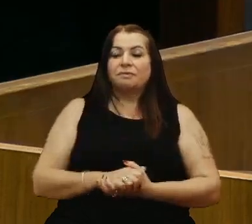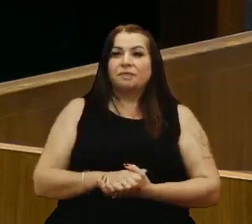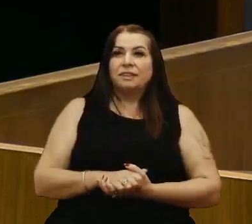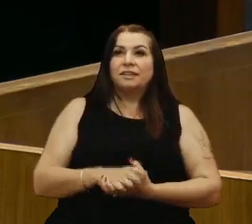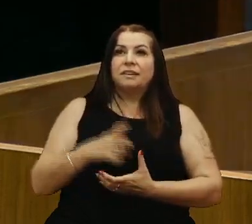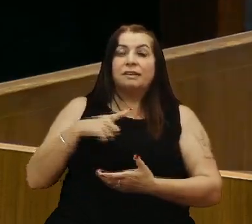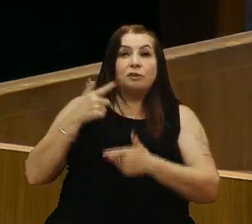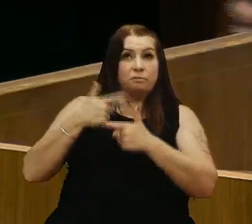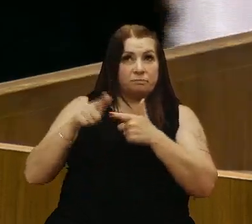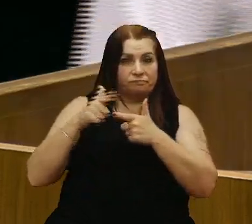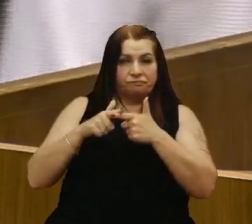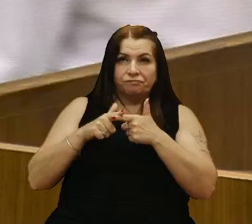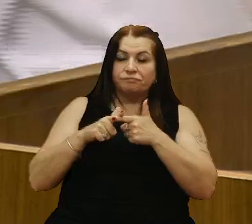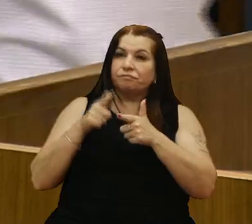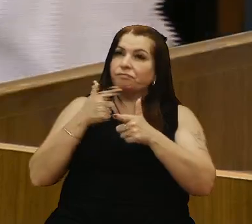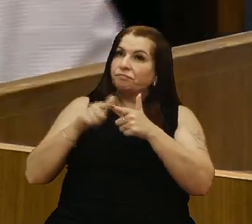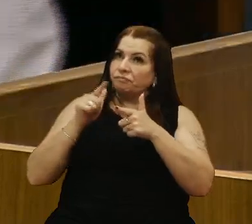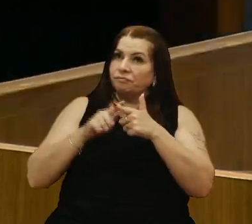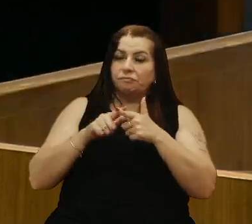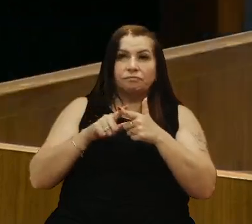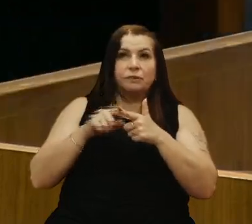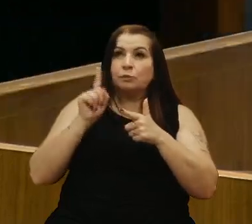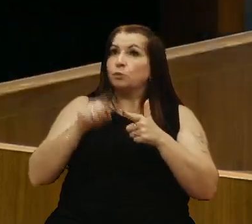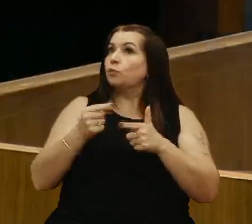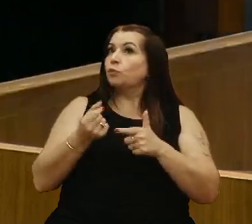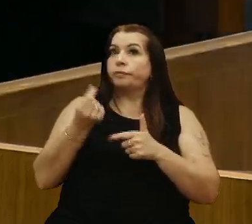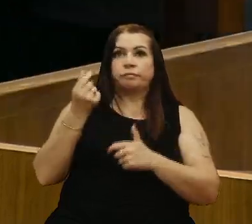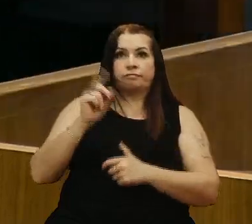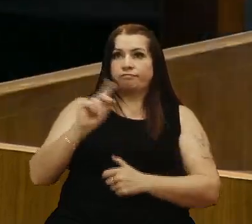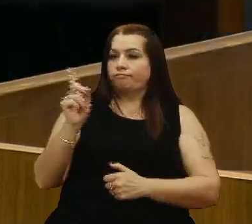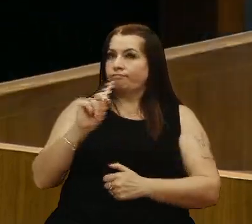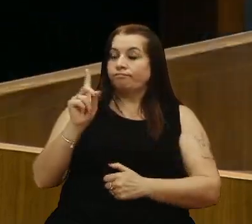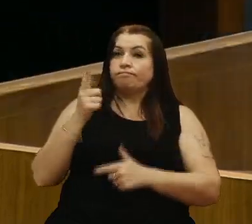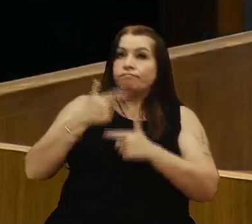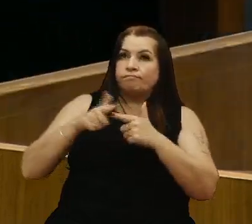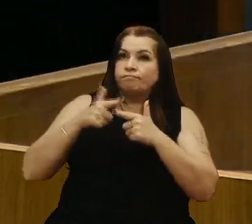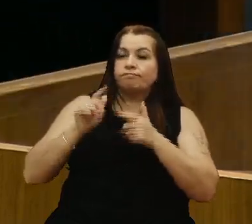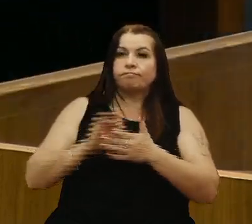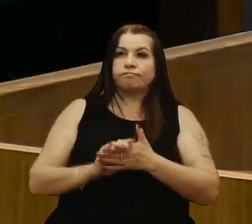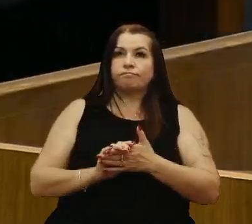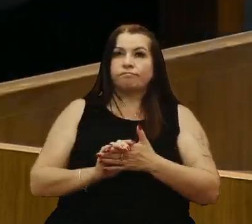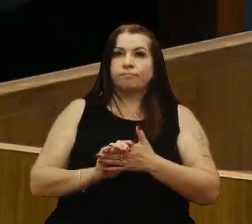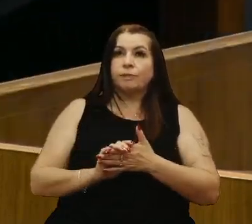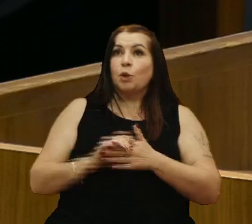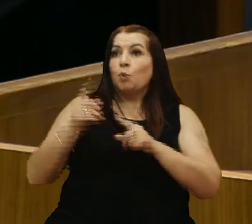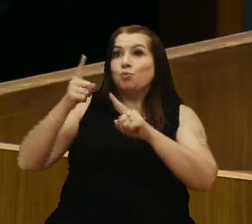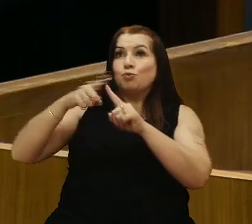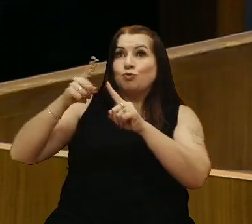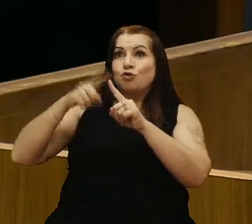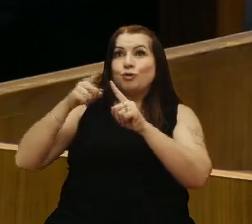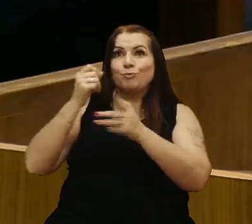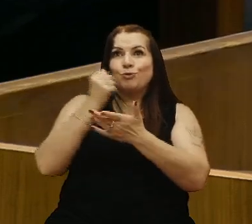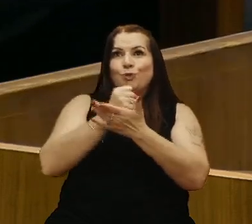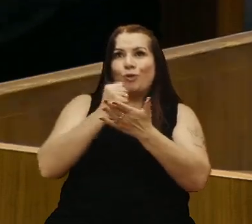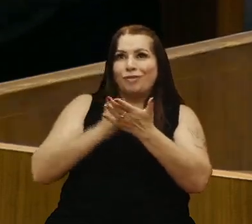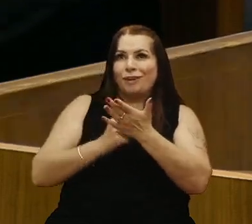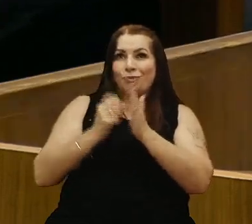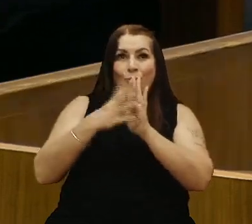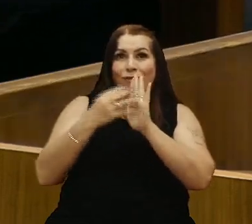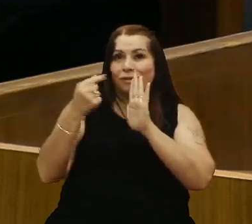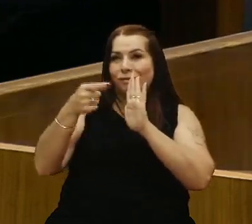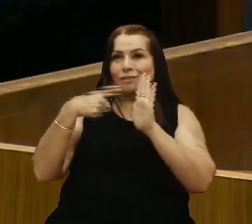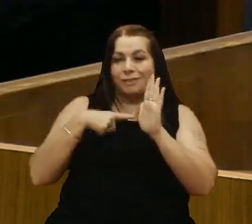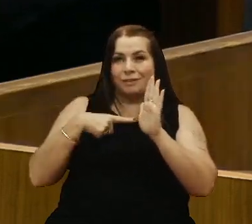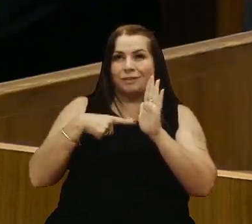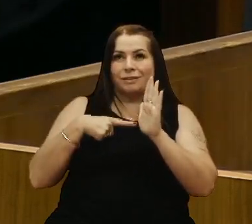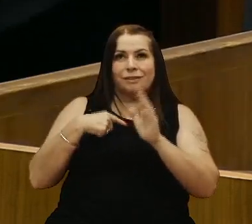um problema. Que o problema não é o valor. O problema é o modelo do contrato. E a gente falou